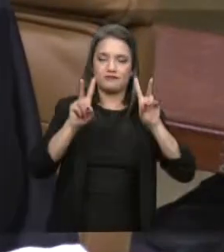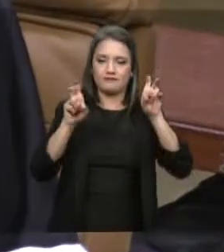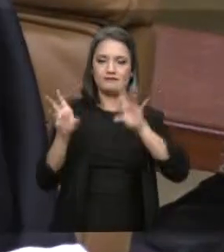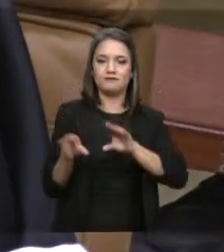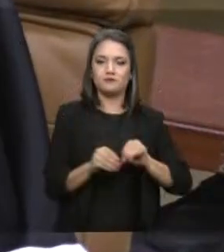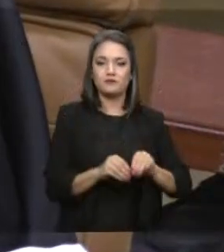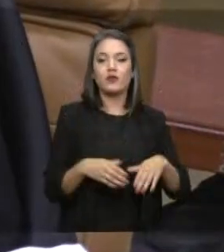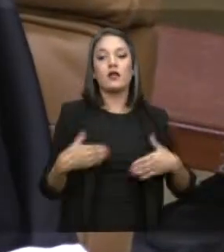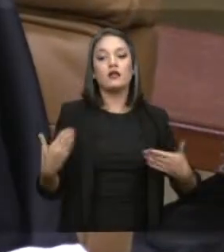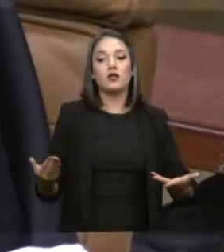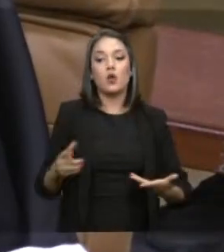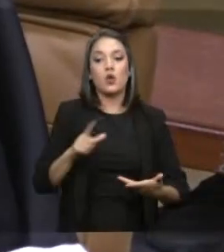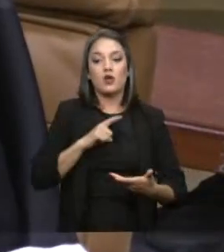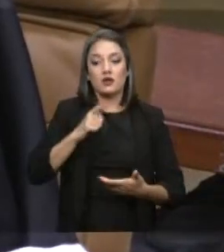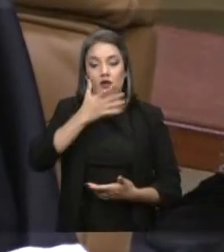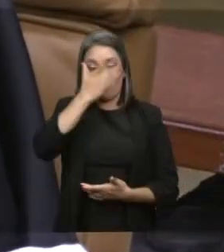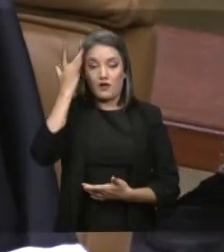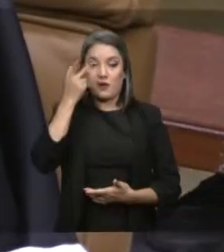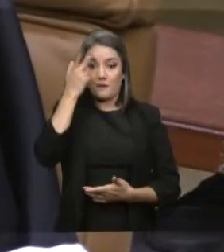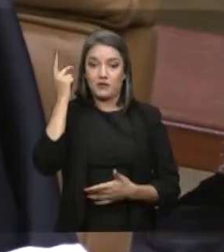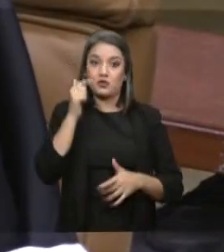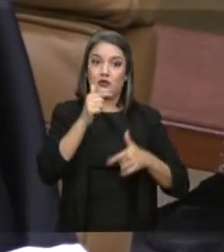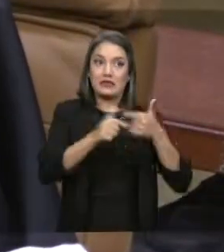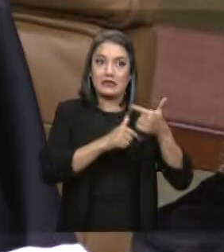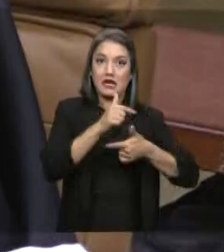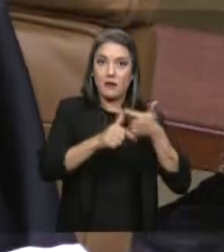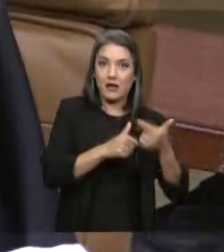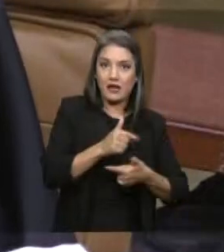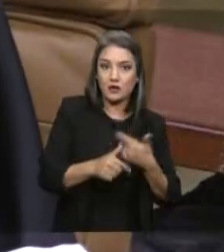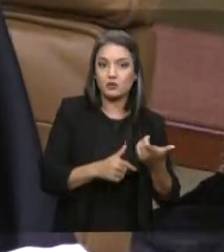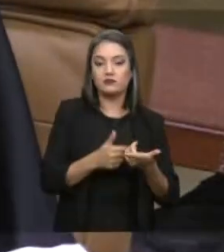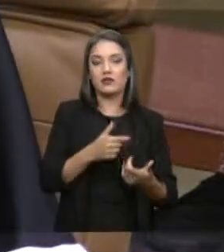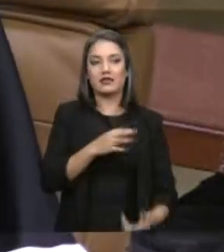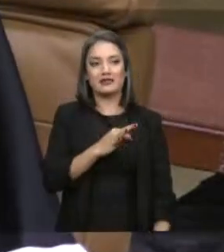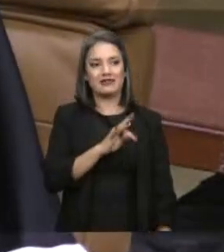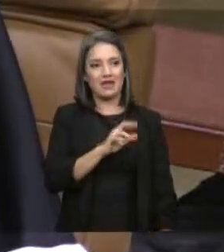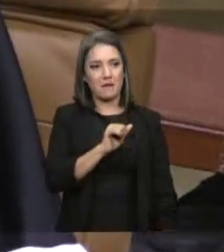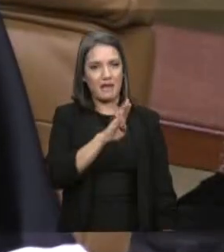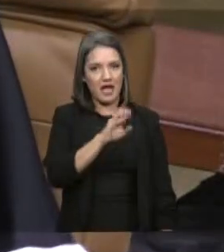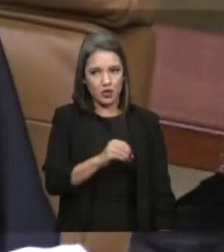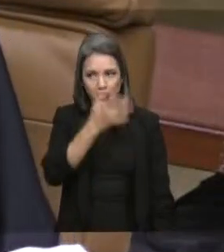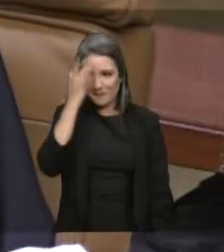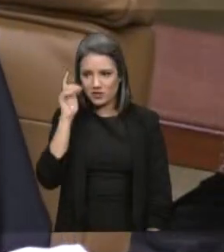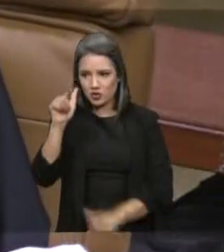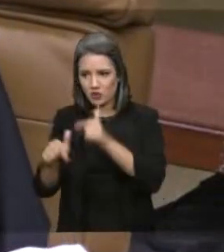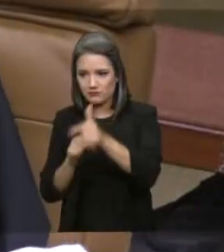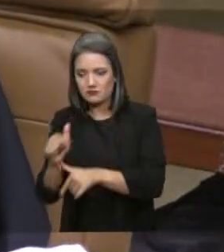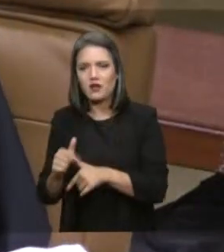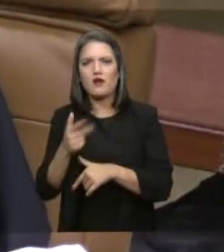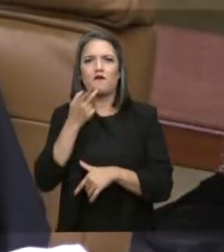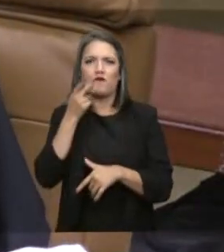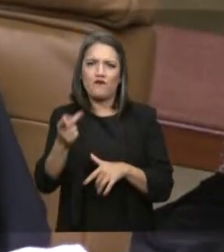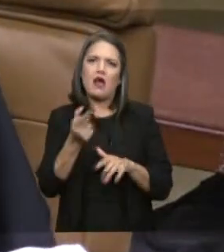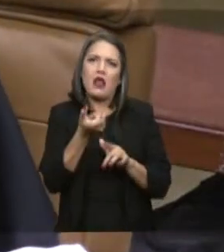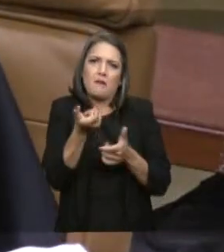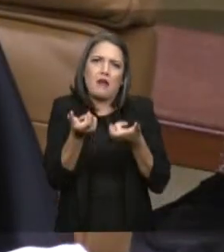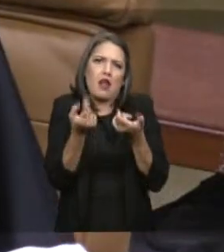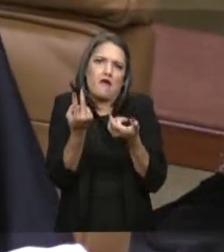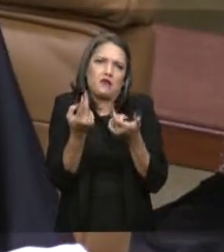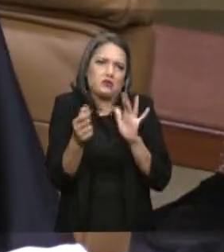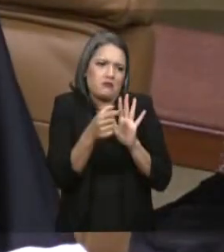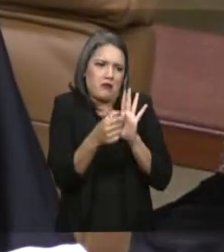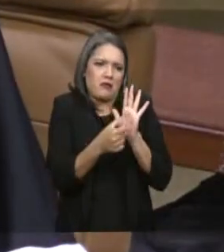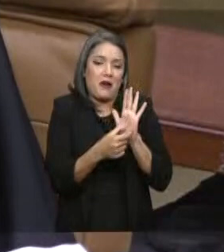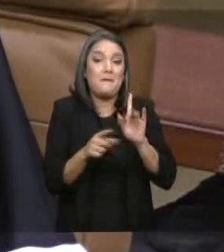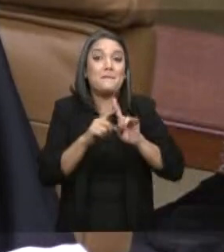Trabalhadores de trabalho e trabalho por diversas vezes a questão central nada obstante é que aqui estamos a falar